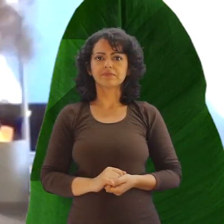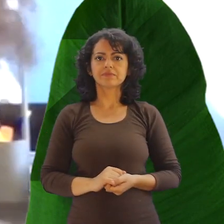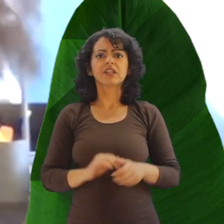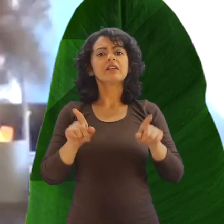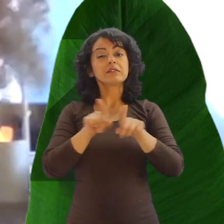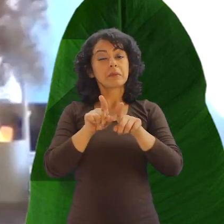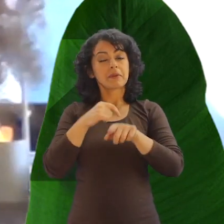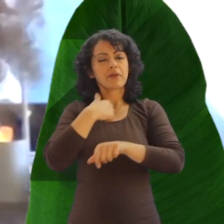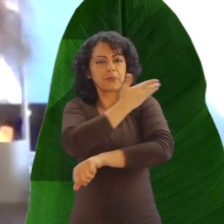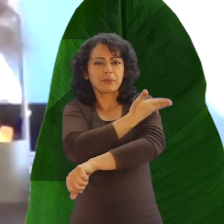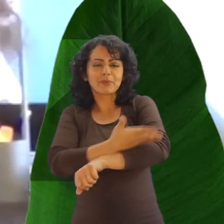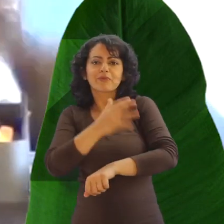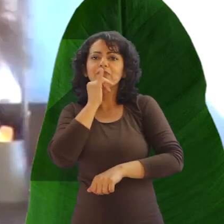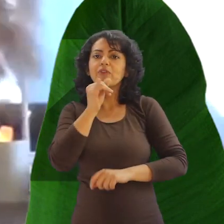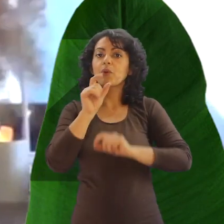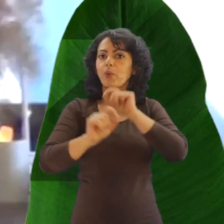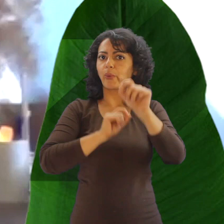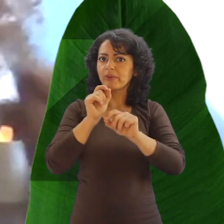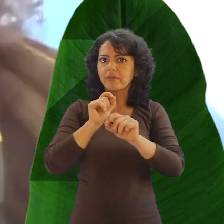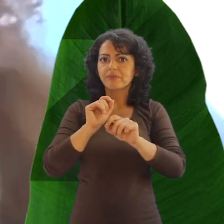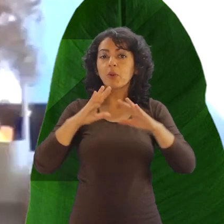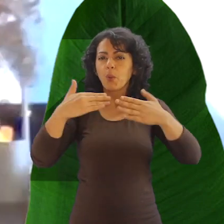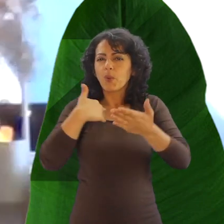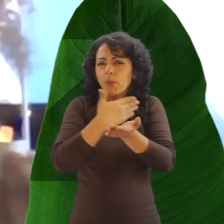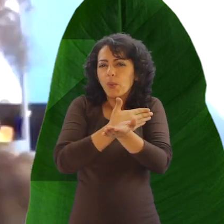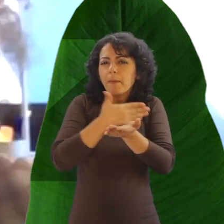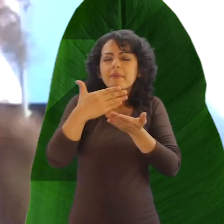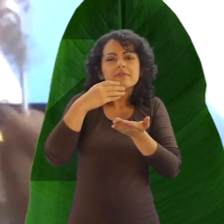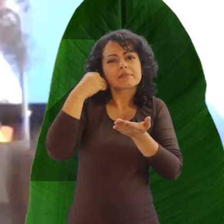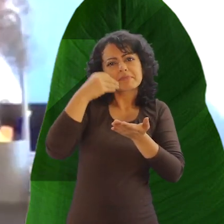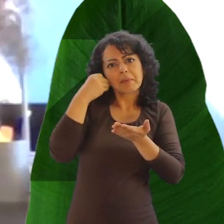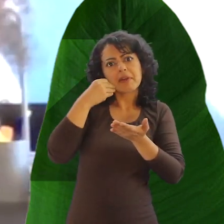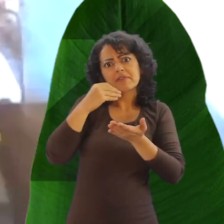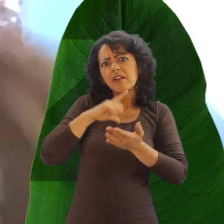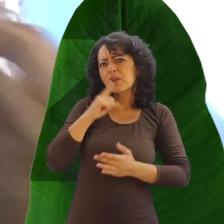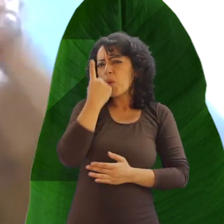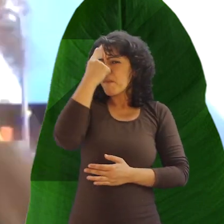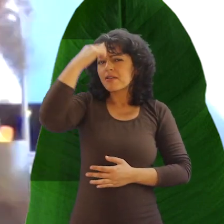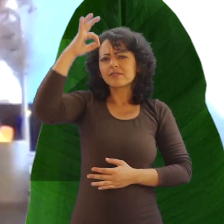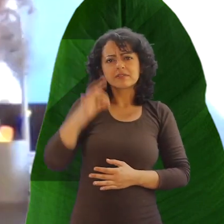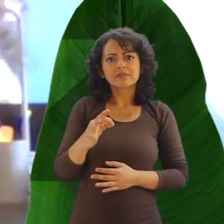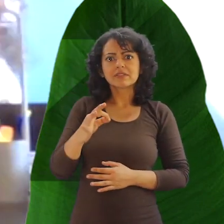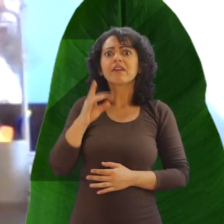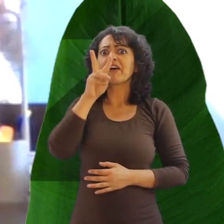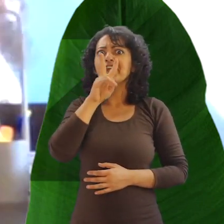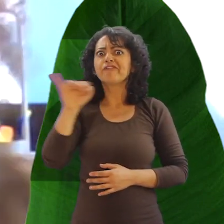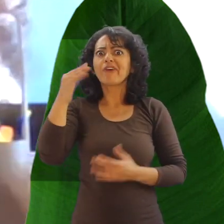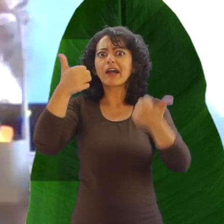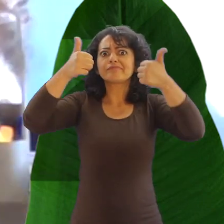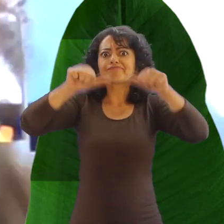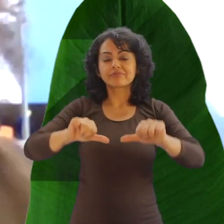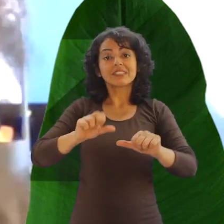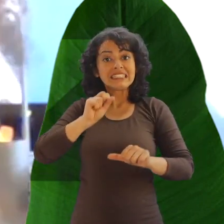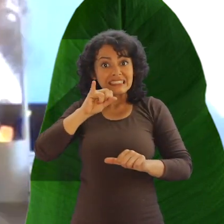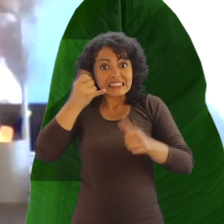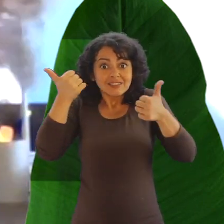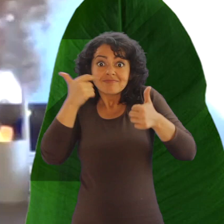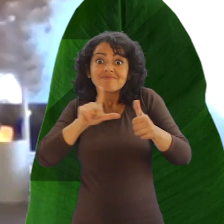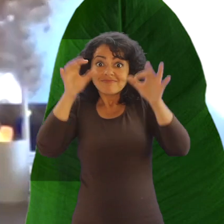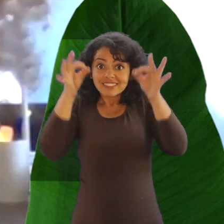é o que eu sempre digo também, a única coisa que está certa quando você vai experimentar alguma coisa é que vai dar errado. Se der certo, é